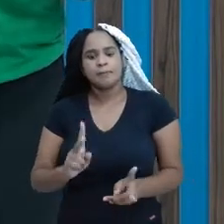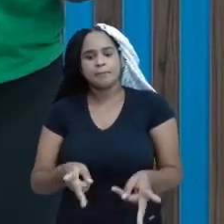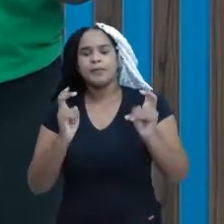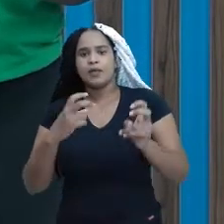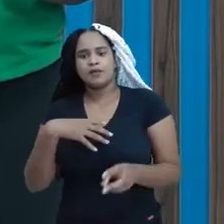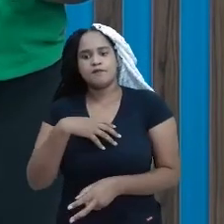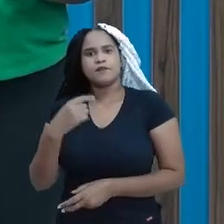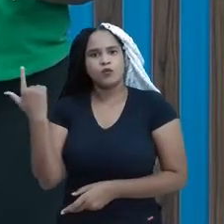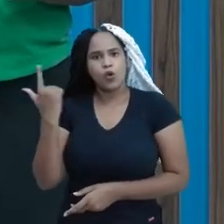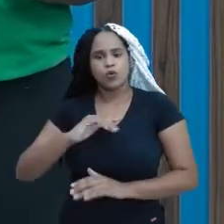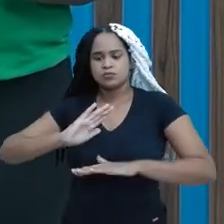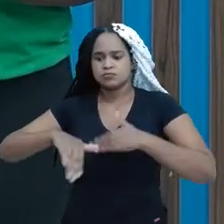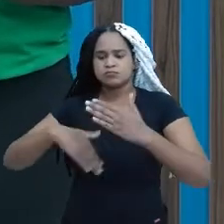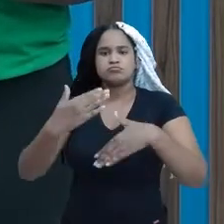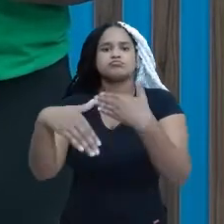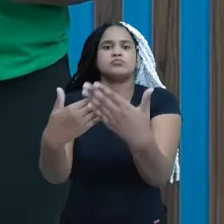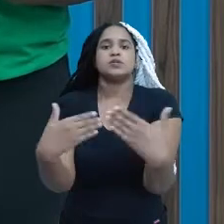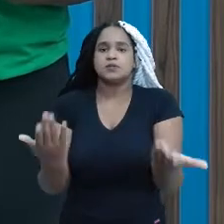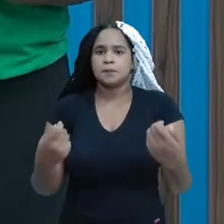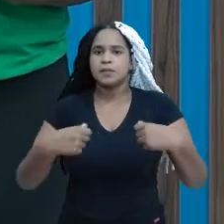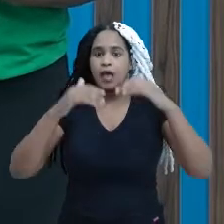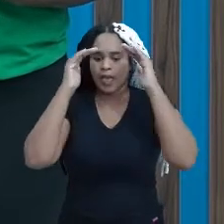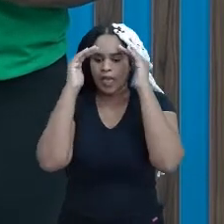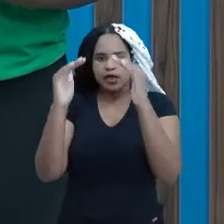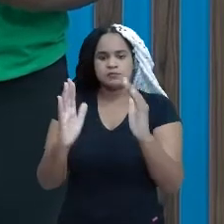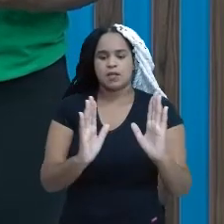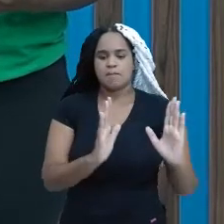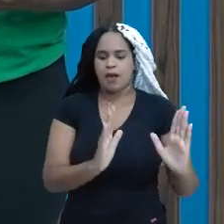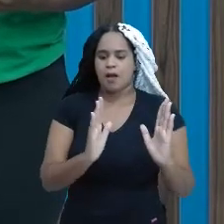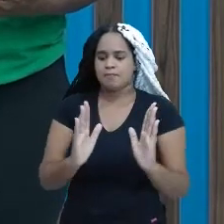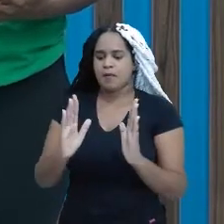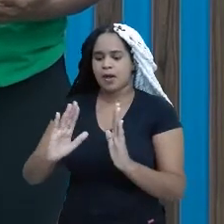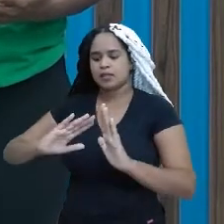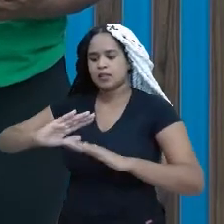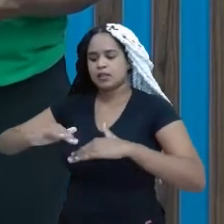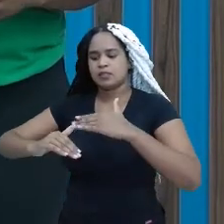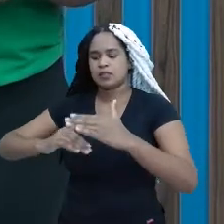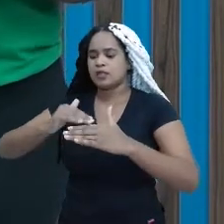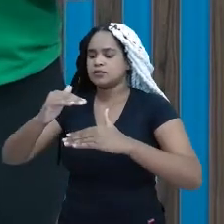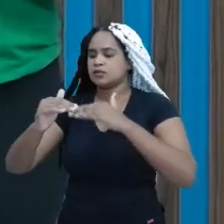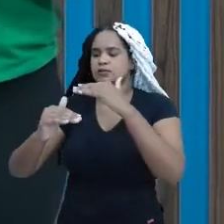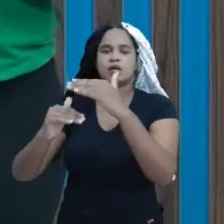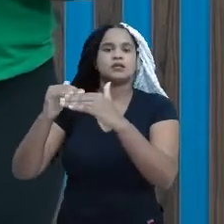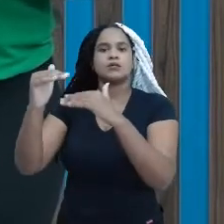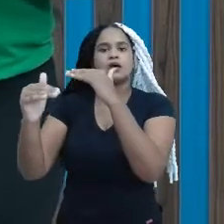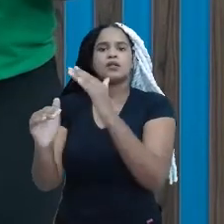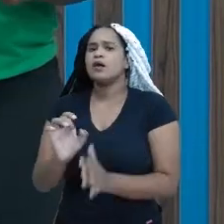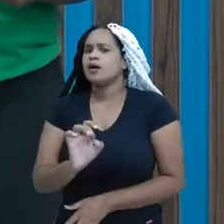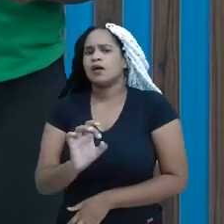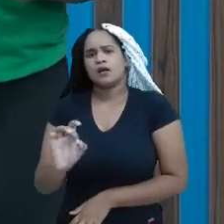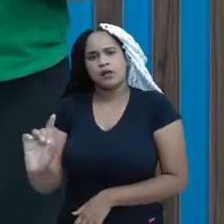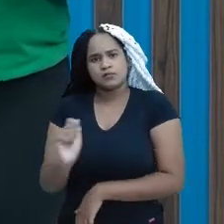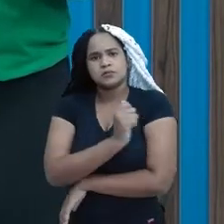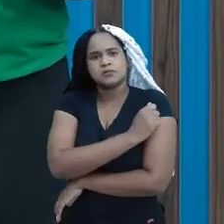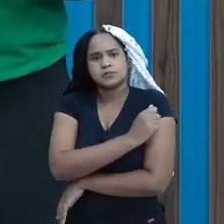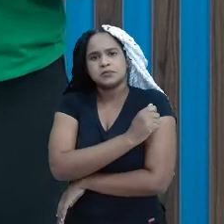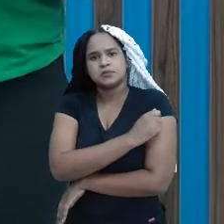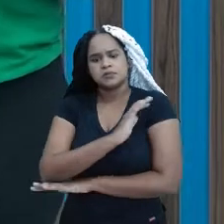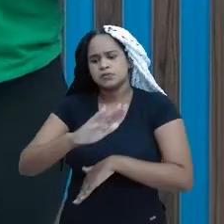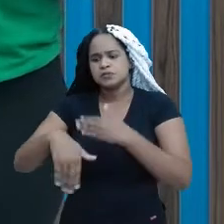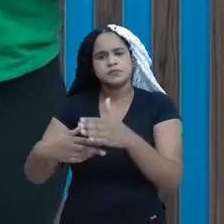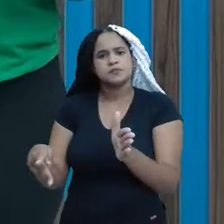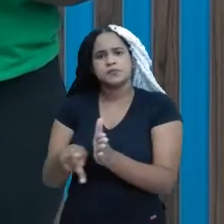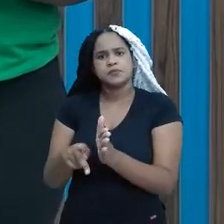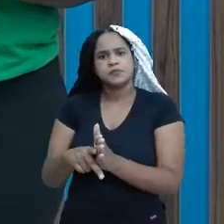ele consegue. Então, precisamos respeitar as etapas de cada estudante, o que é que ele está conseguindo desenvolver e